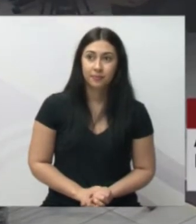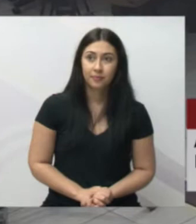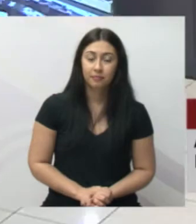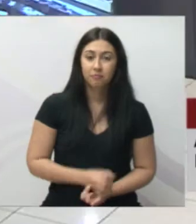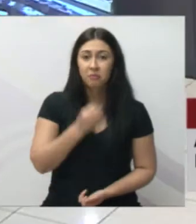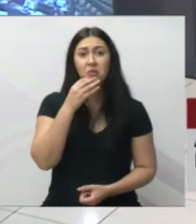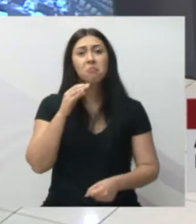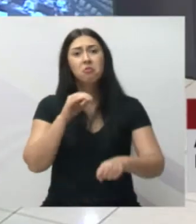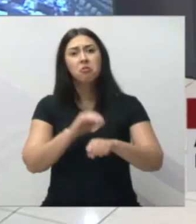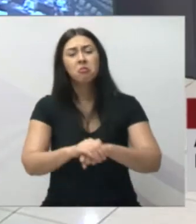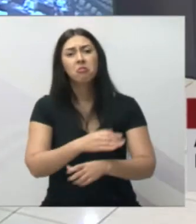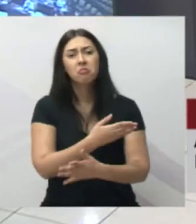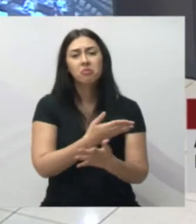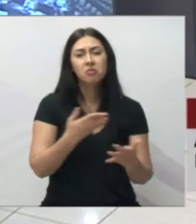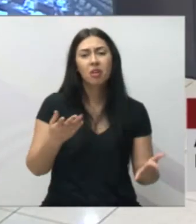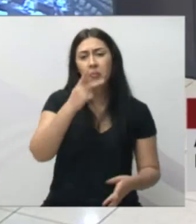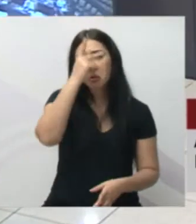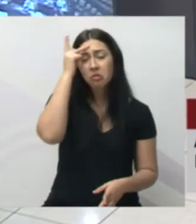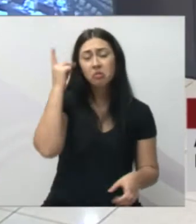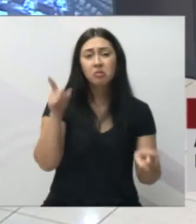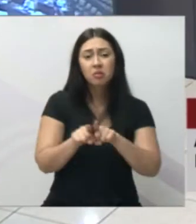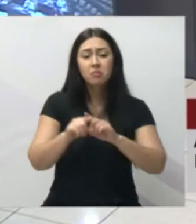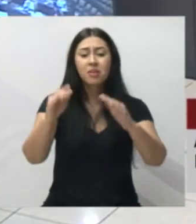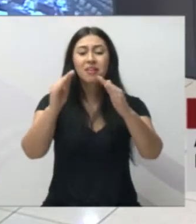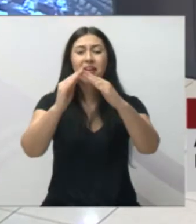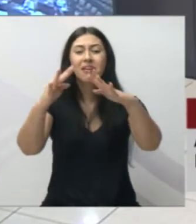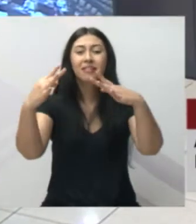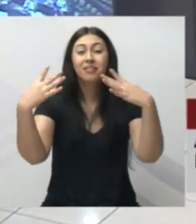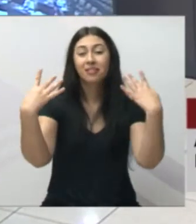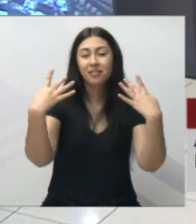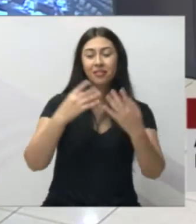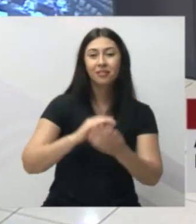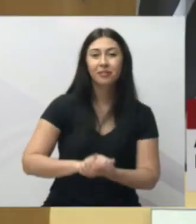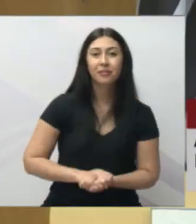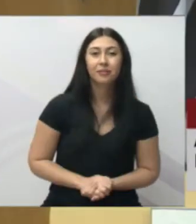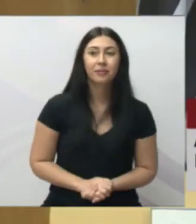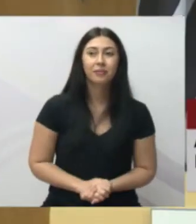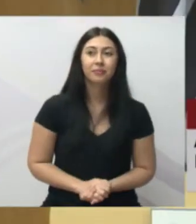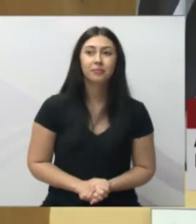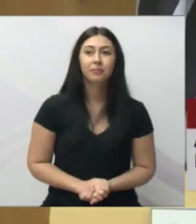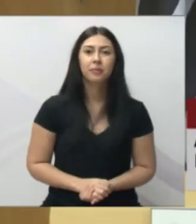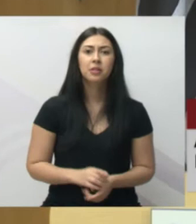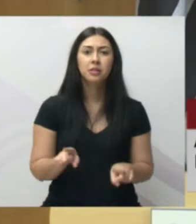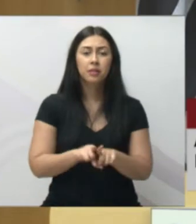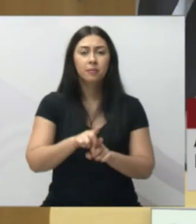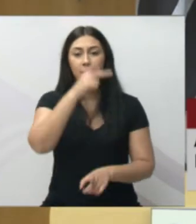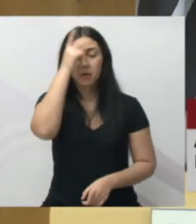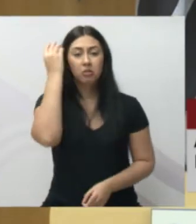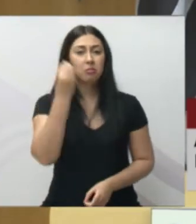Boa noite a todos, quem está assistindo em casa, os vereadores, está presente.